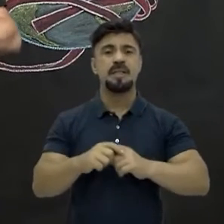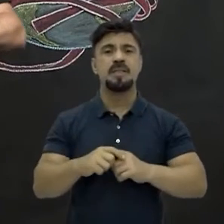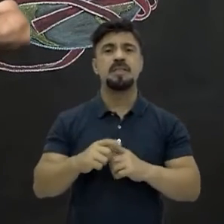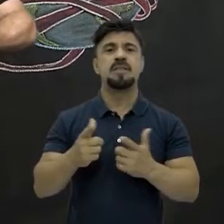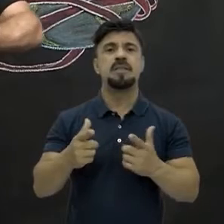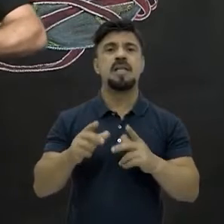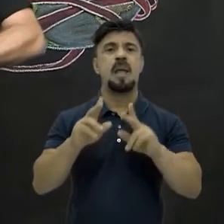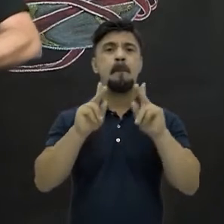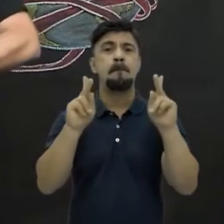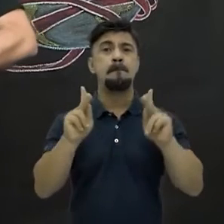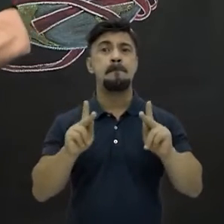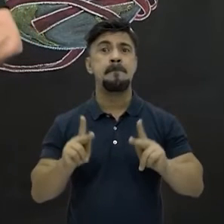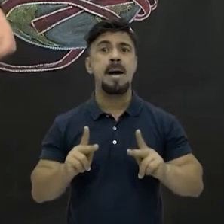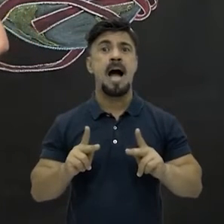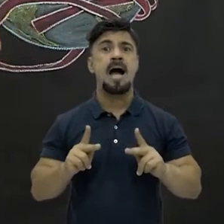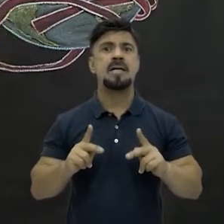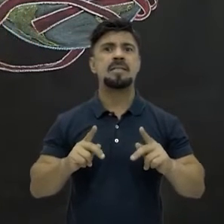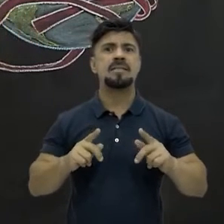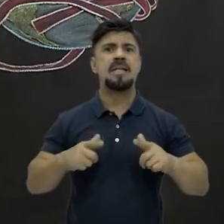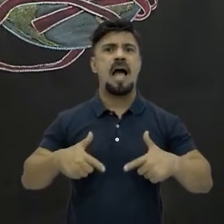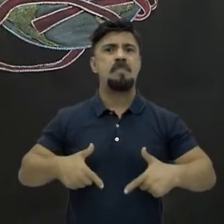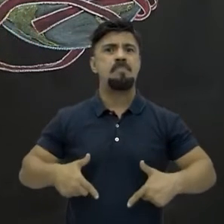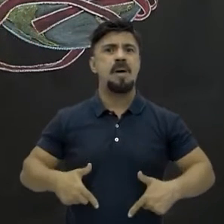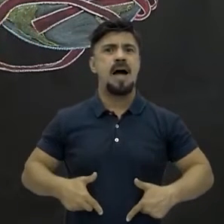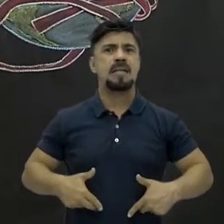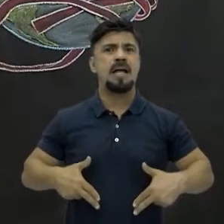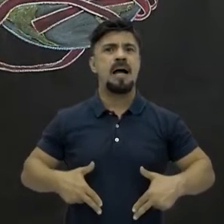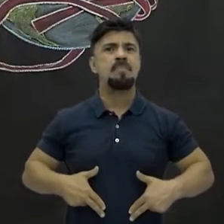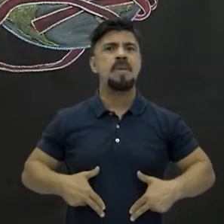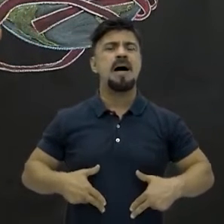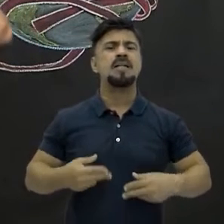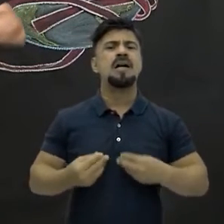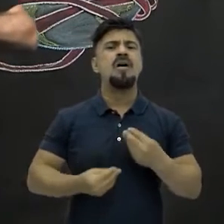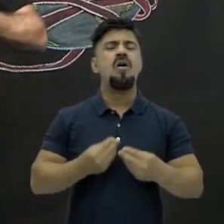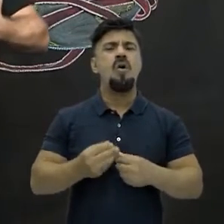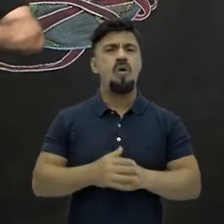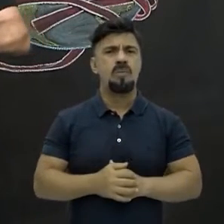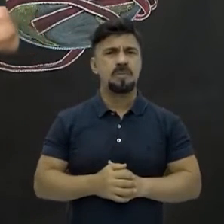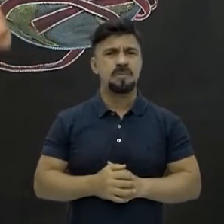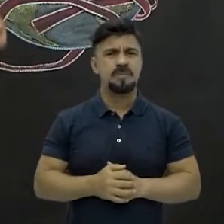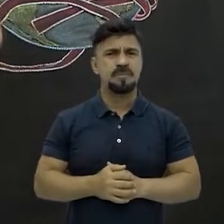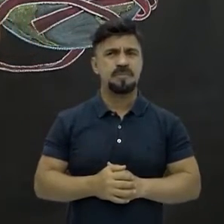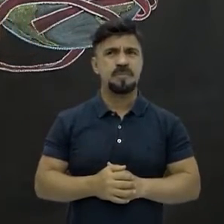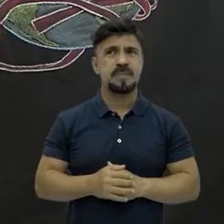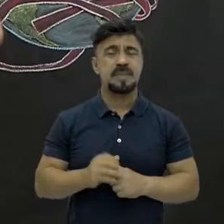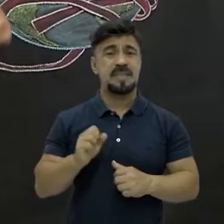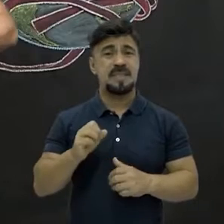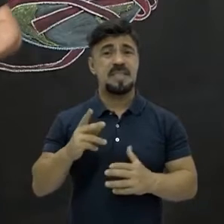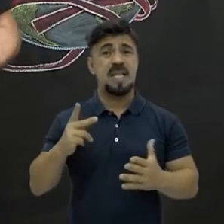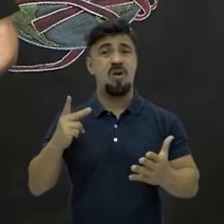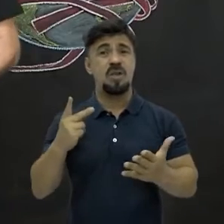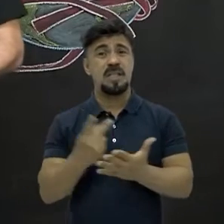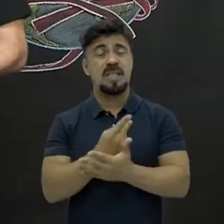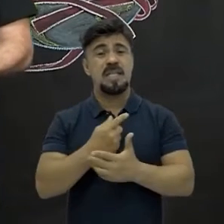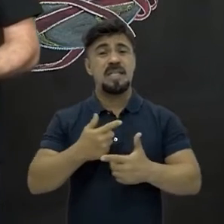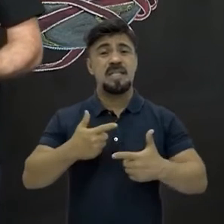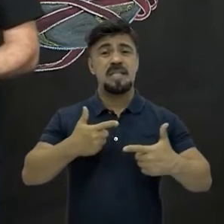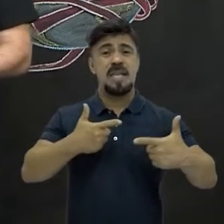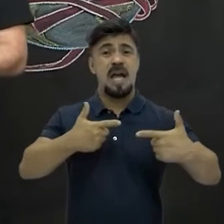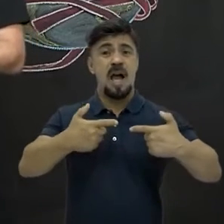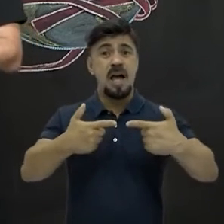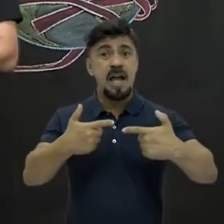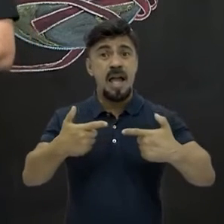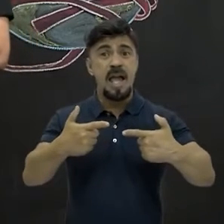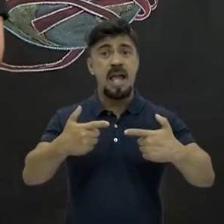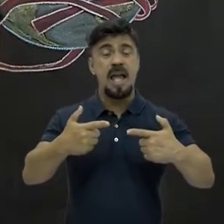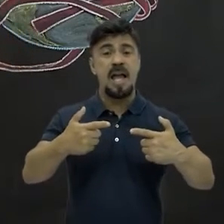chamada paz armada, uma corrida armamentista para caso acontecesse ali alguma guerra, algum desentendimento